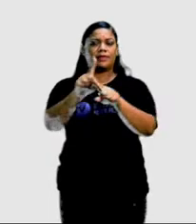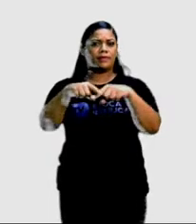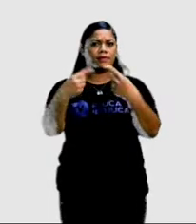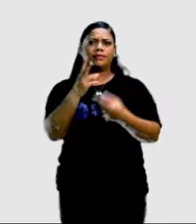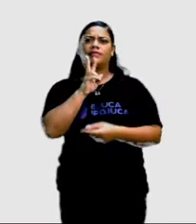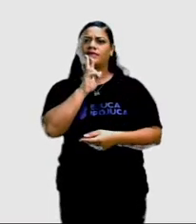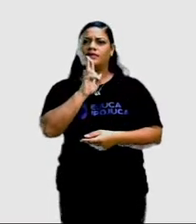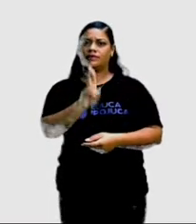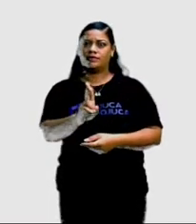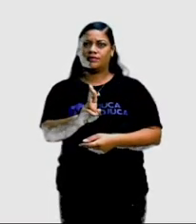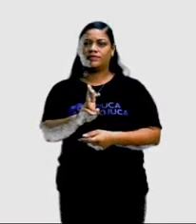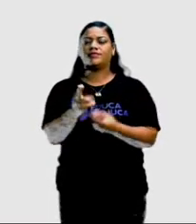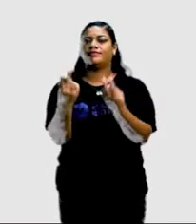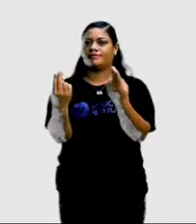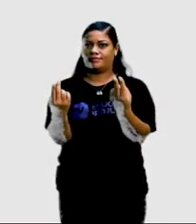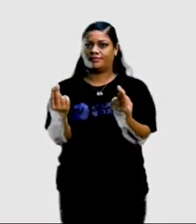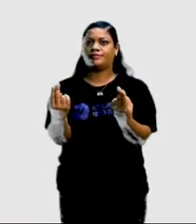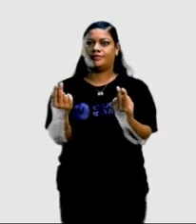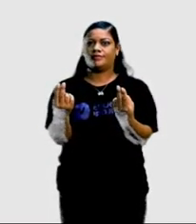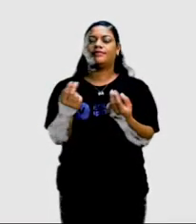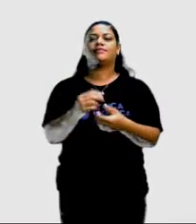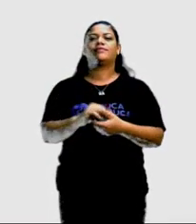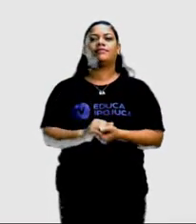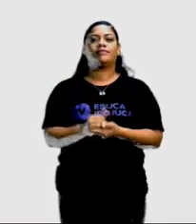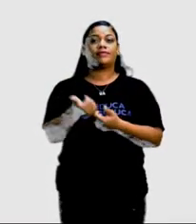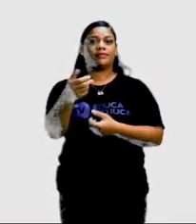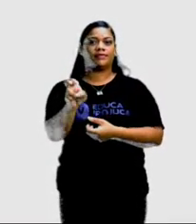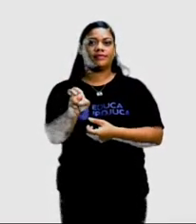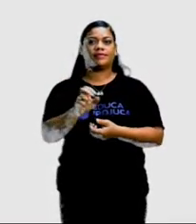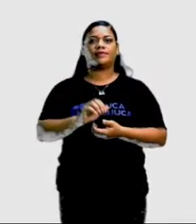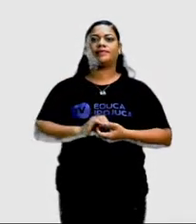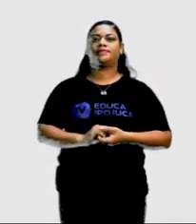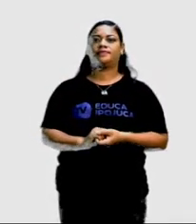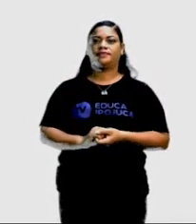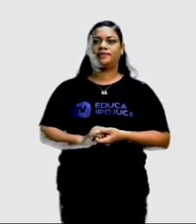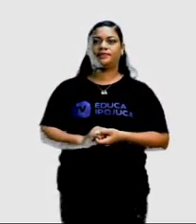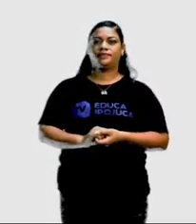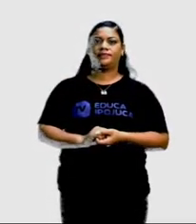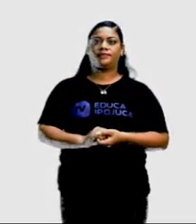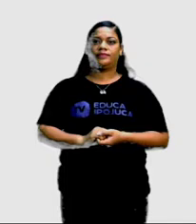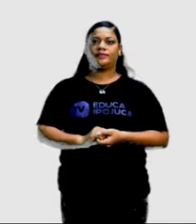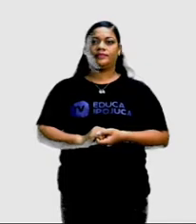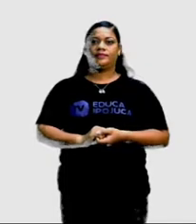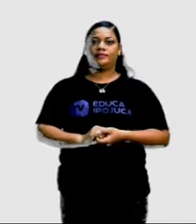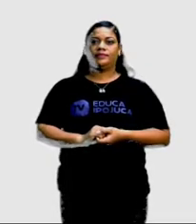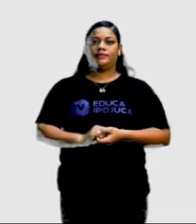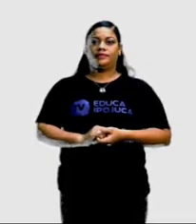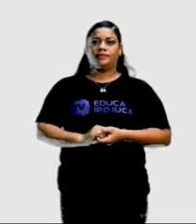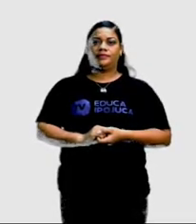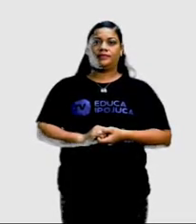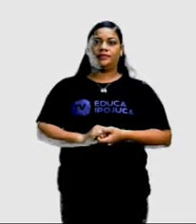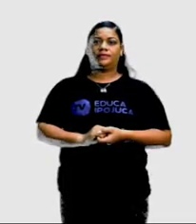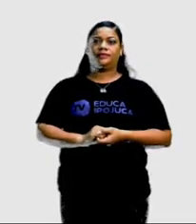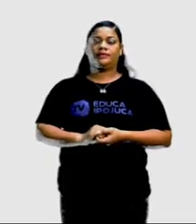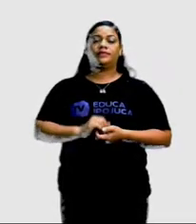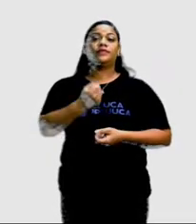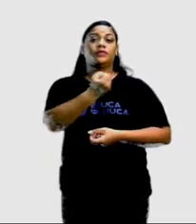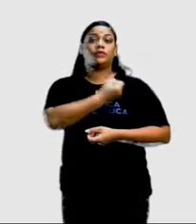contudo, o resultado até agora foi o mesmo, 15. A próxima indicação, temos o